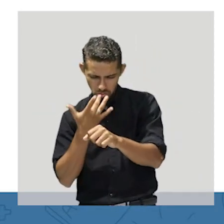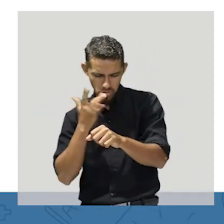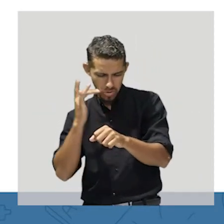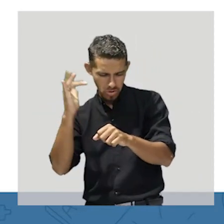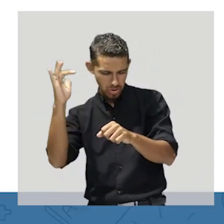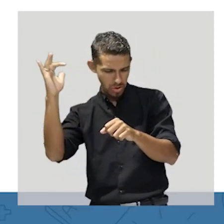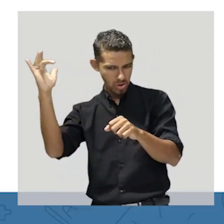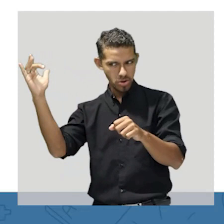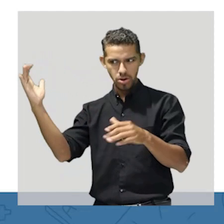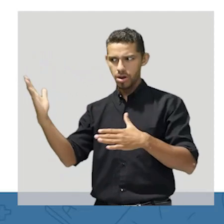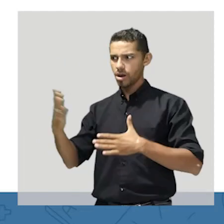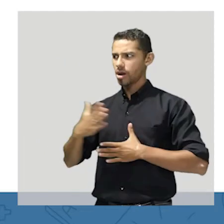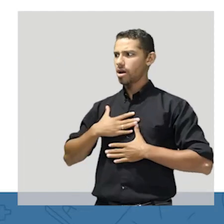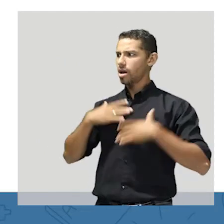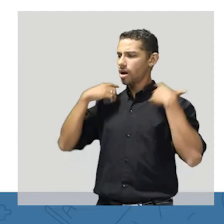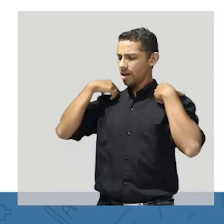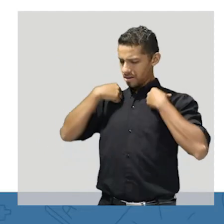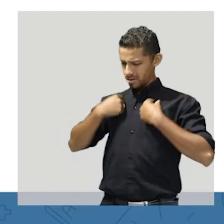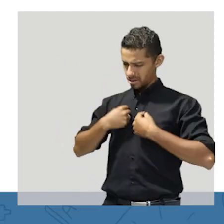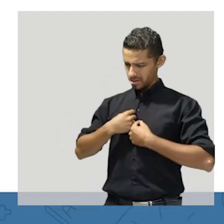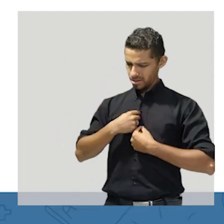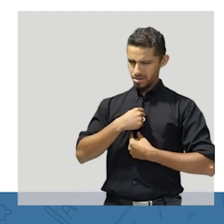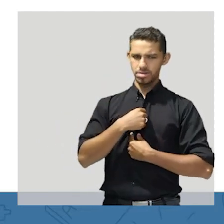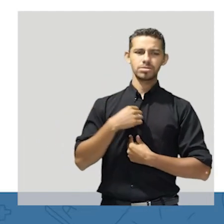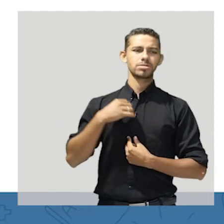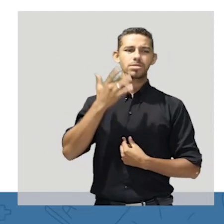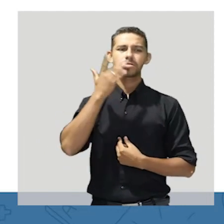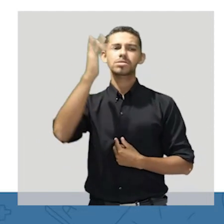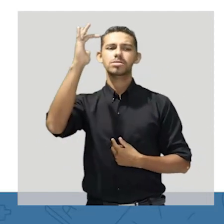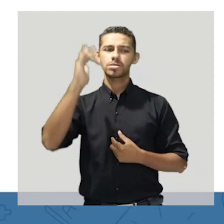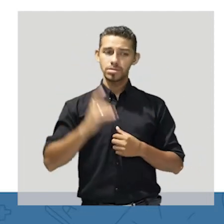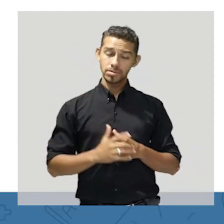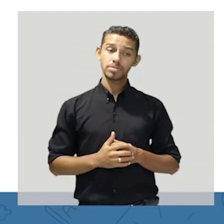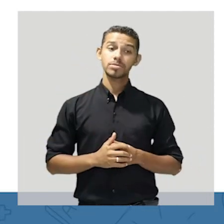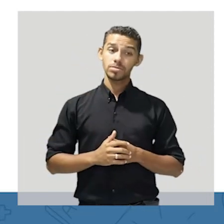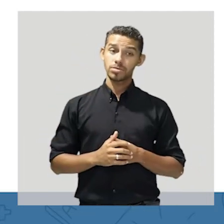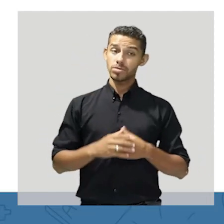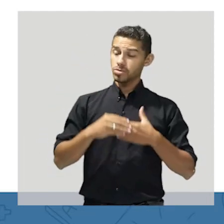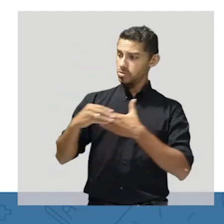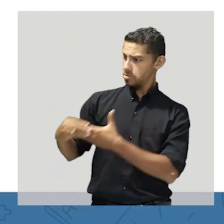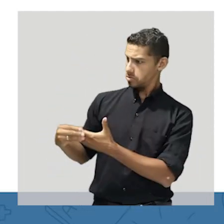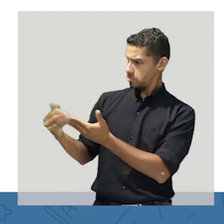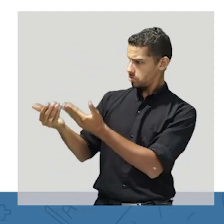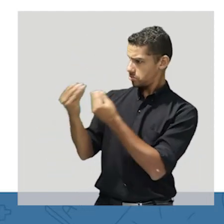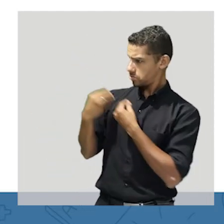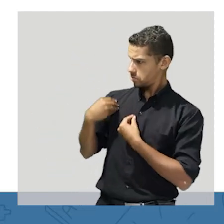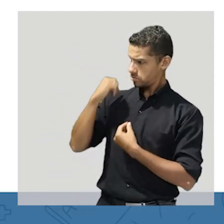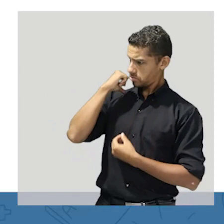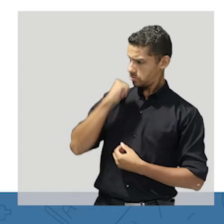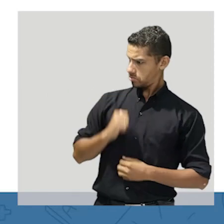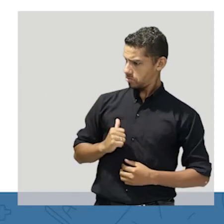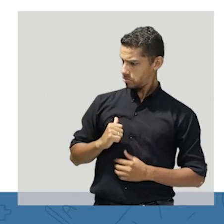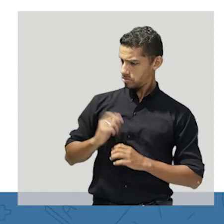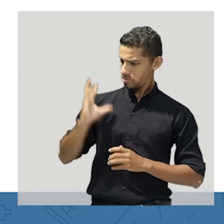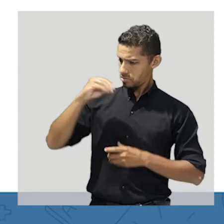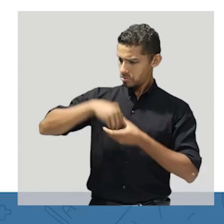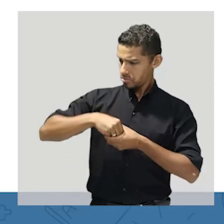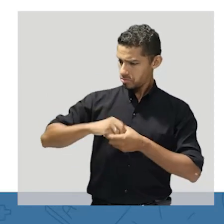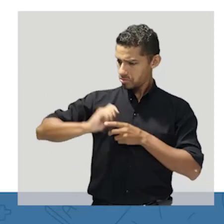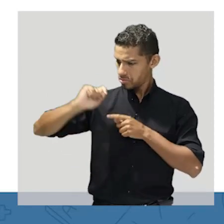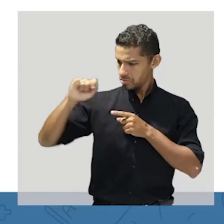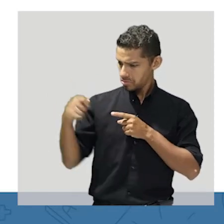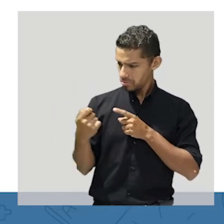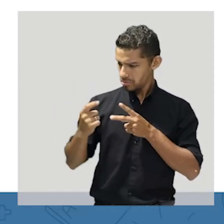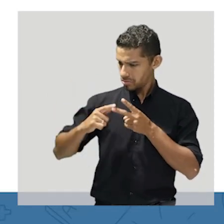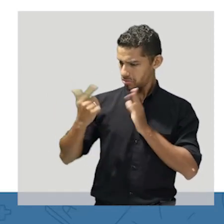que haja pescoço para enfiar me trouxe uma bolsa já com tudo dentro chave